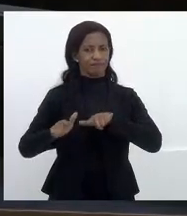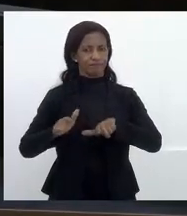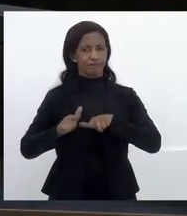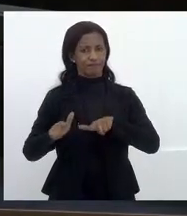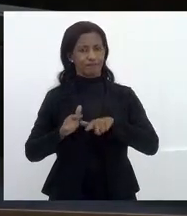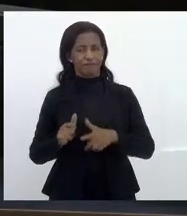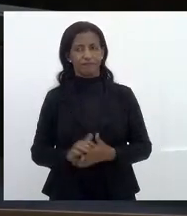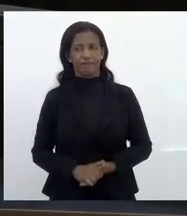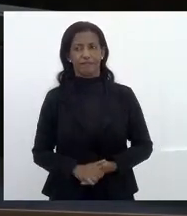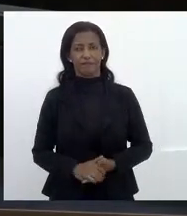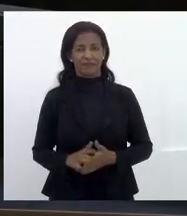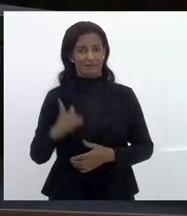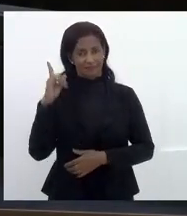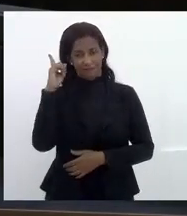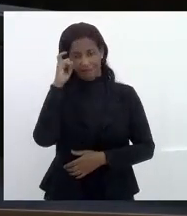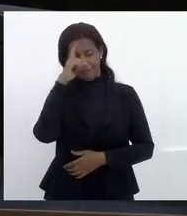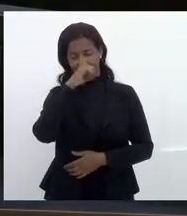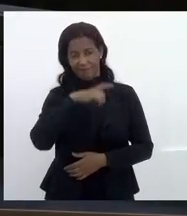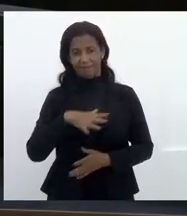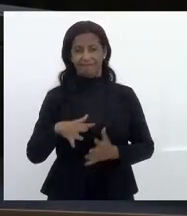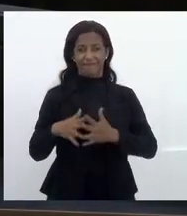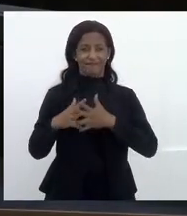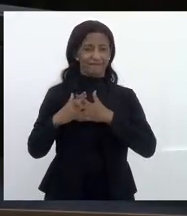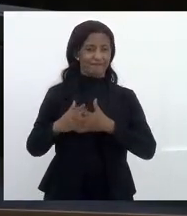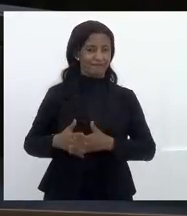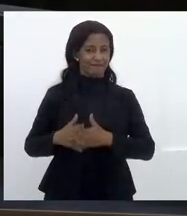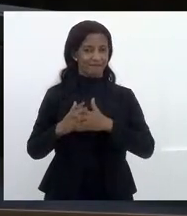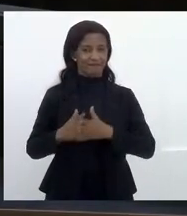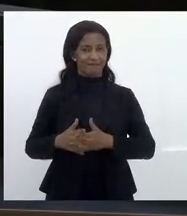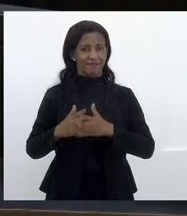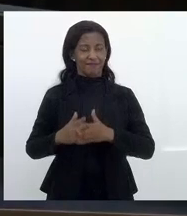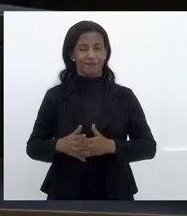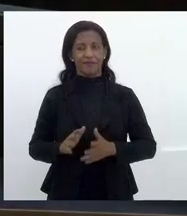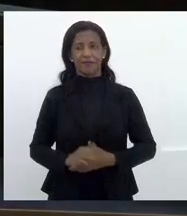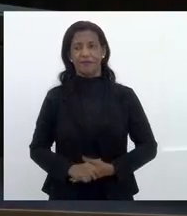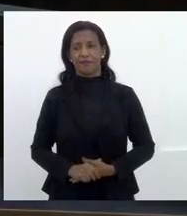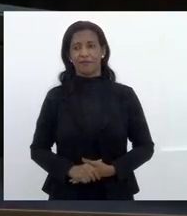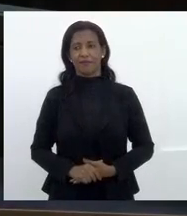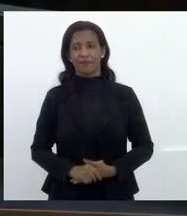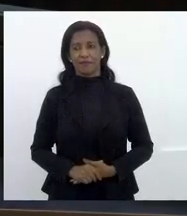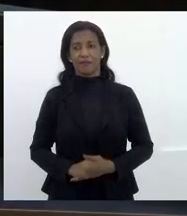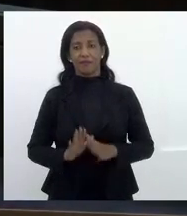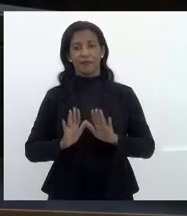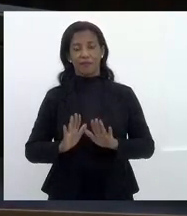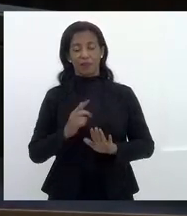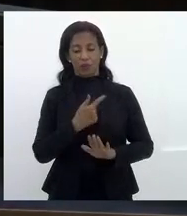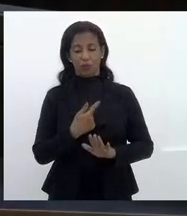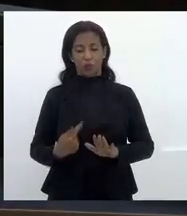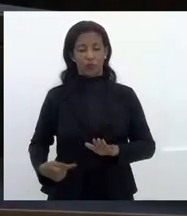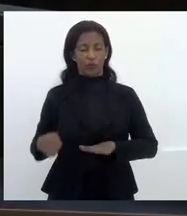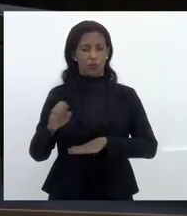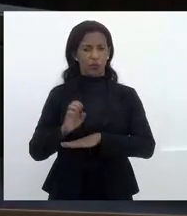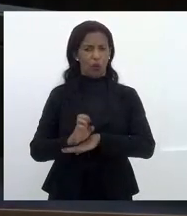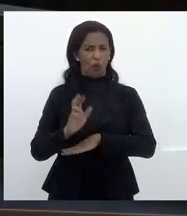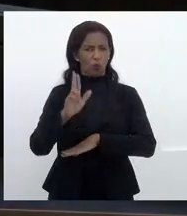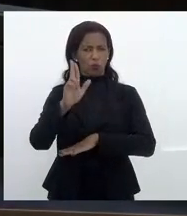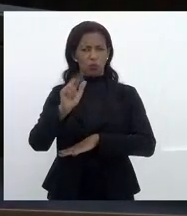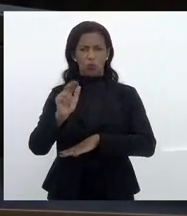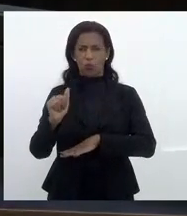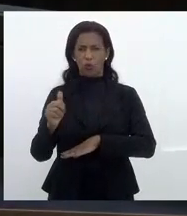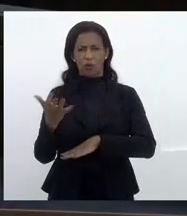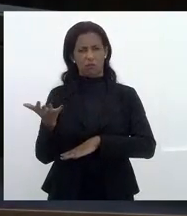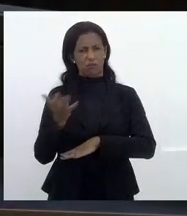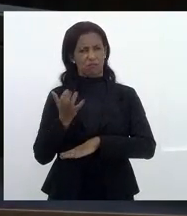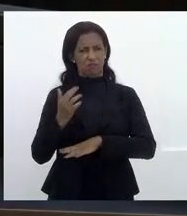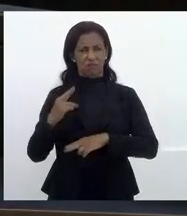vai ser um pouco complicada mas é o governo do estado nunca quis fazer a